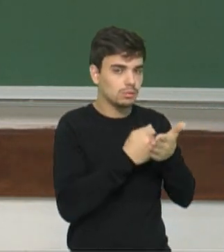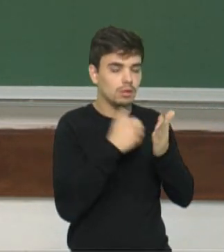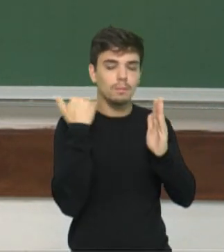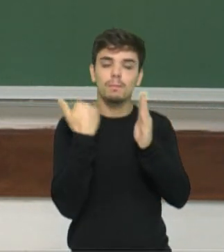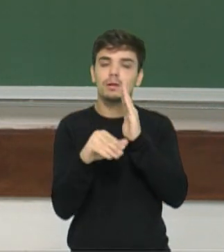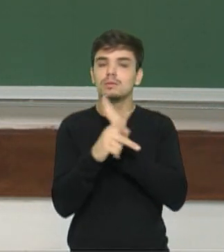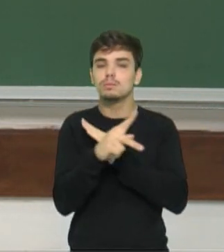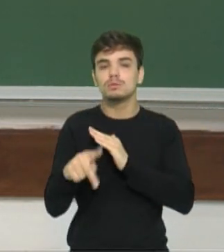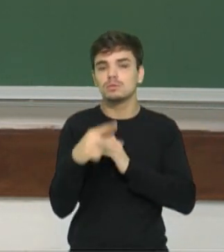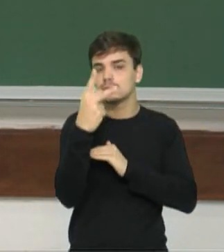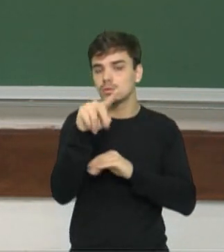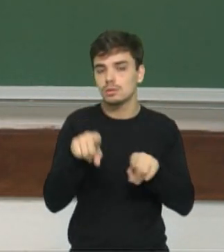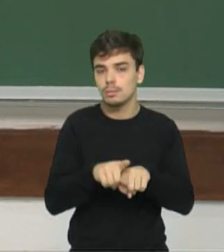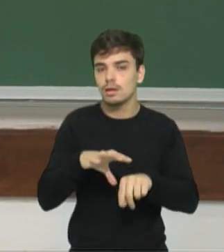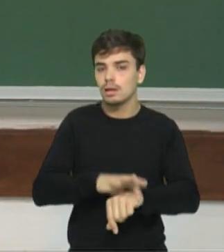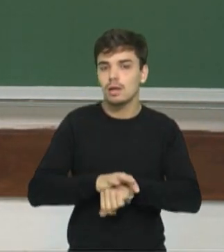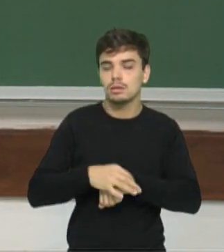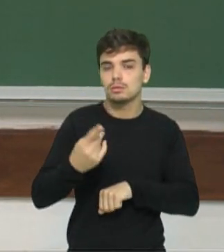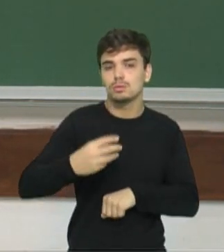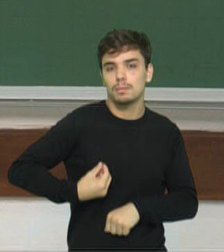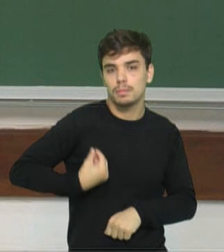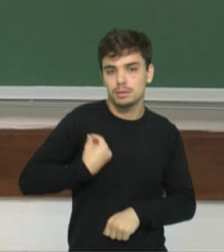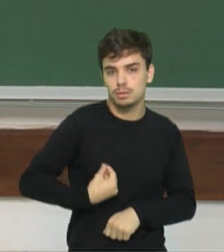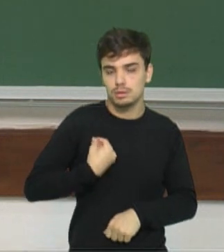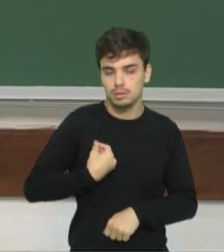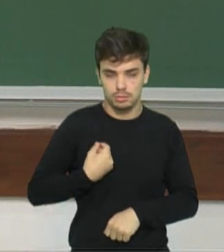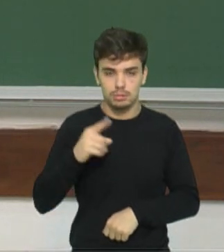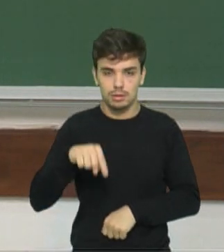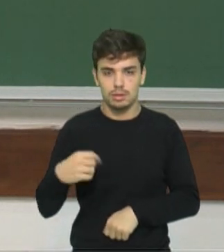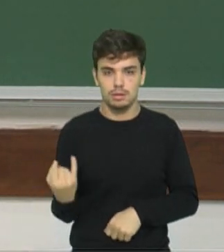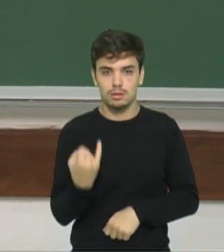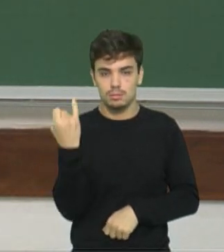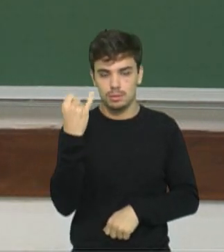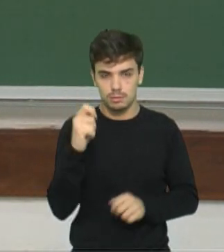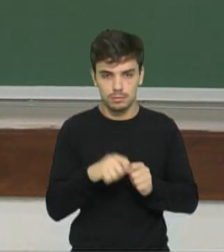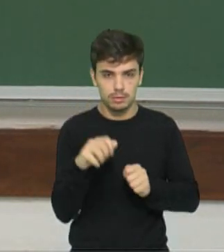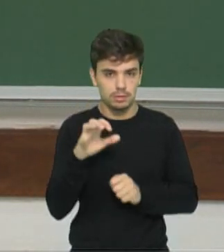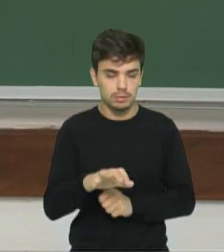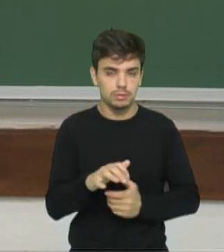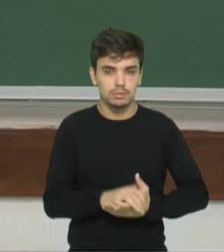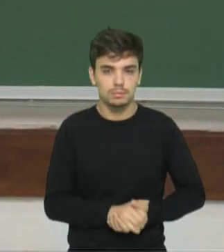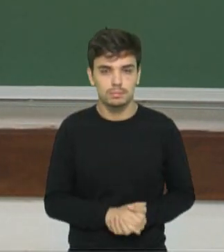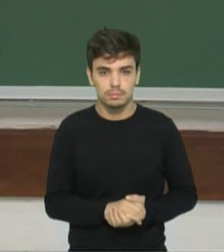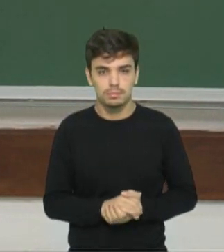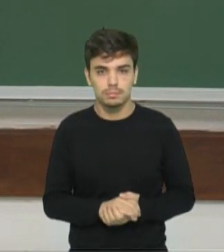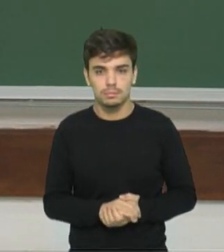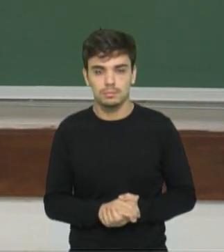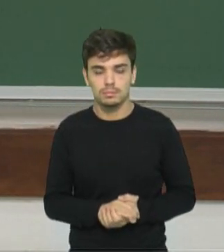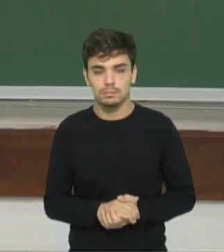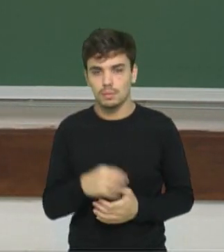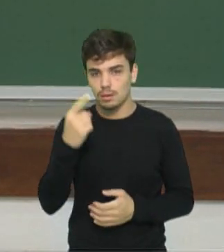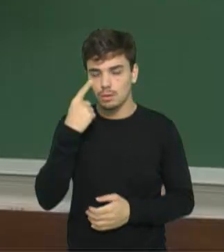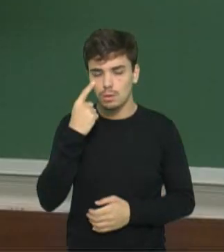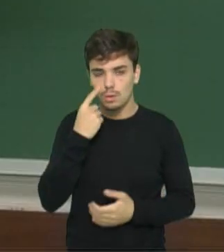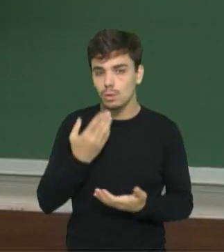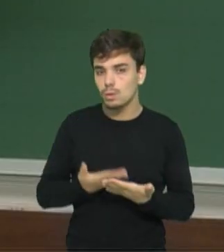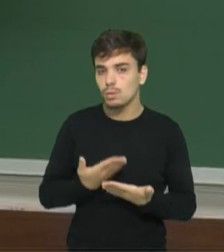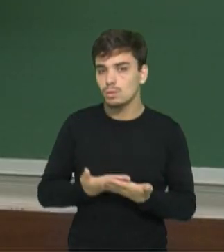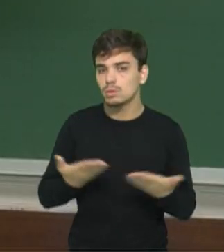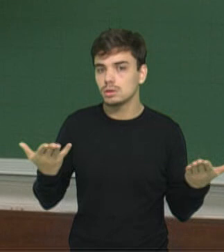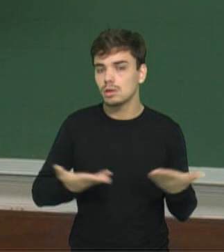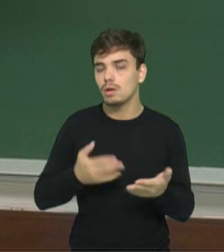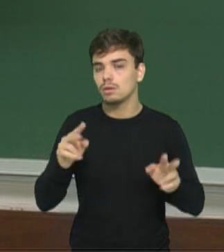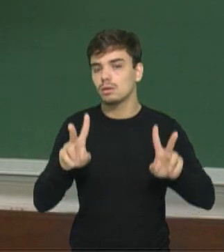seu professor e garanta assim a sua presença. Bem importante que vocês façam isso, hein, moçada? Pessoal, na aula de hoje,